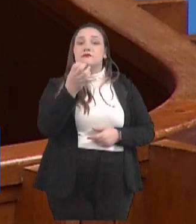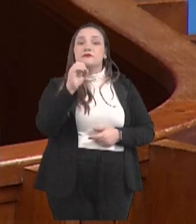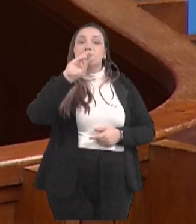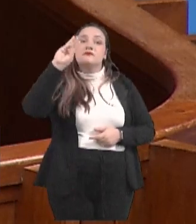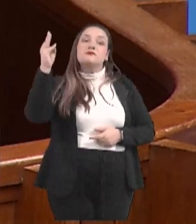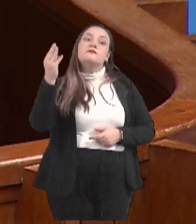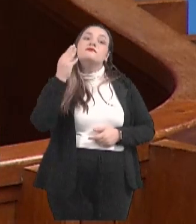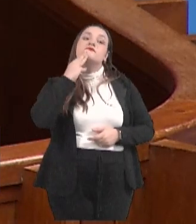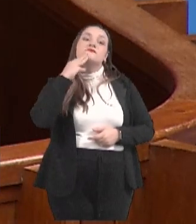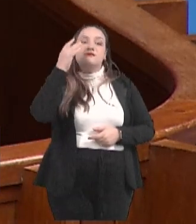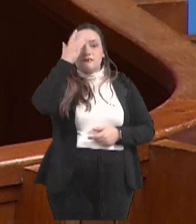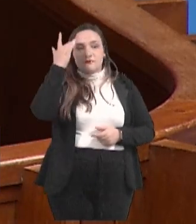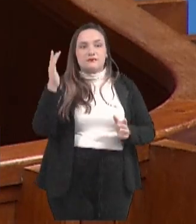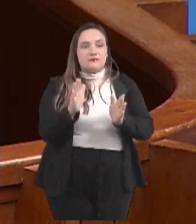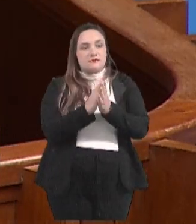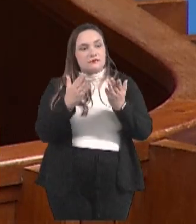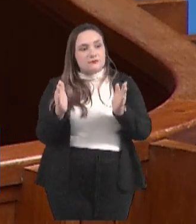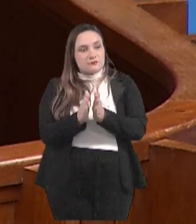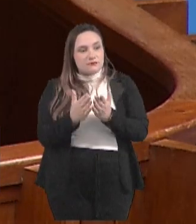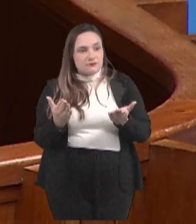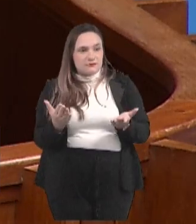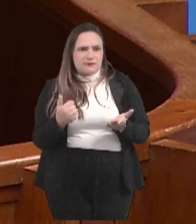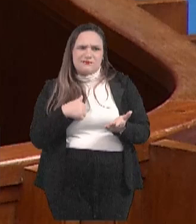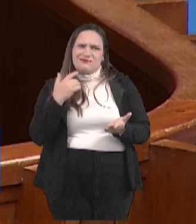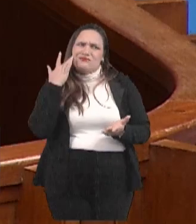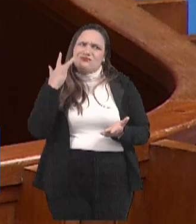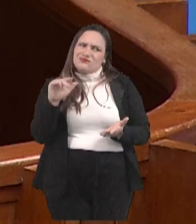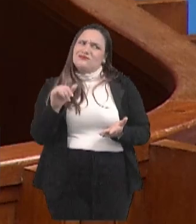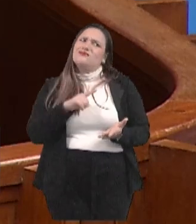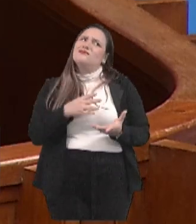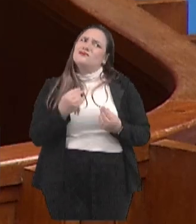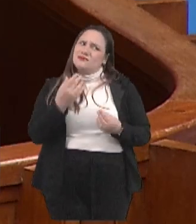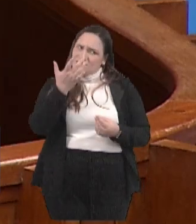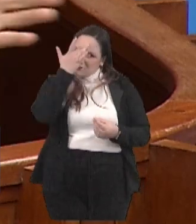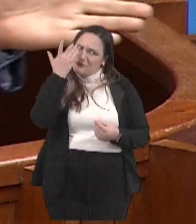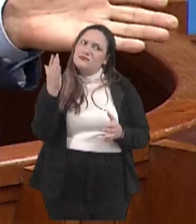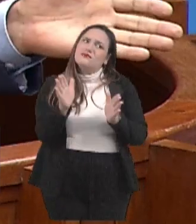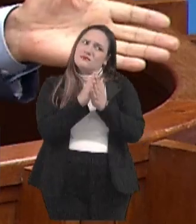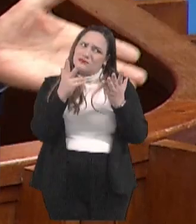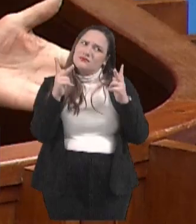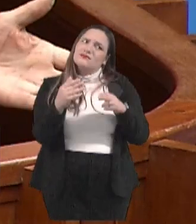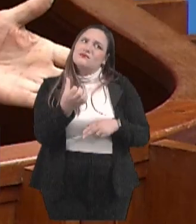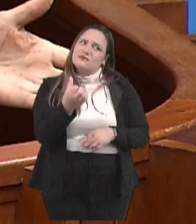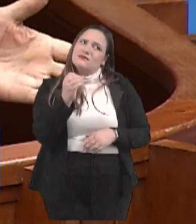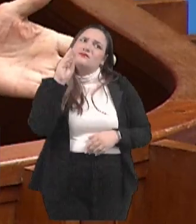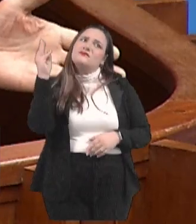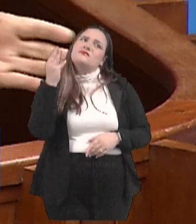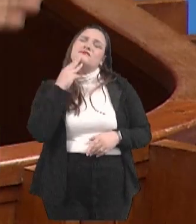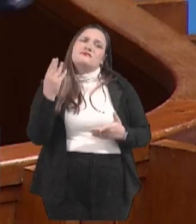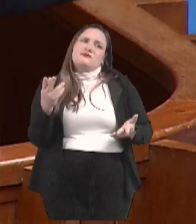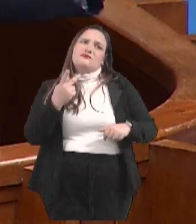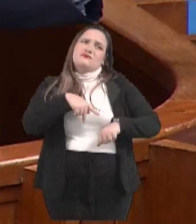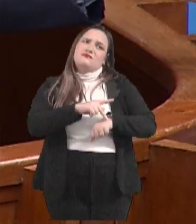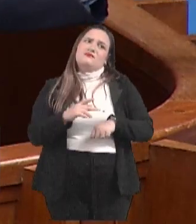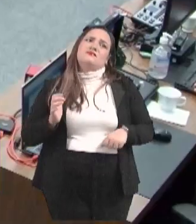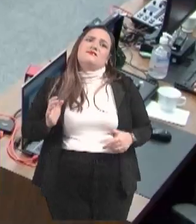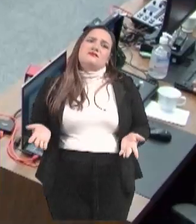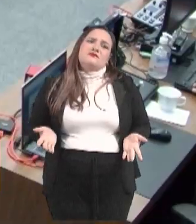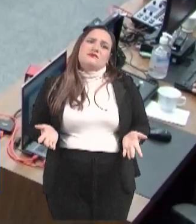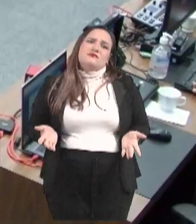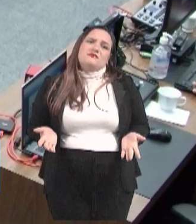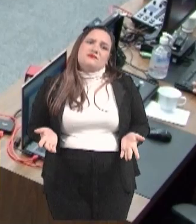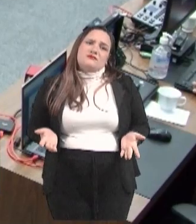pessoas pobres. Não sei nem se tem esse tanto de pessoas pobres no Brasil, porque um país tão rico, de